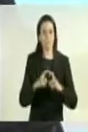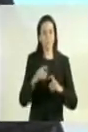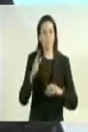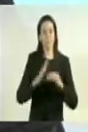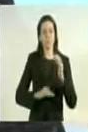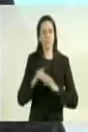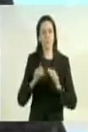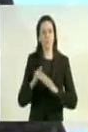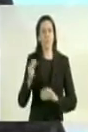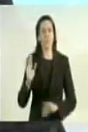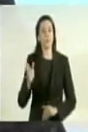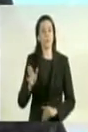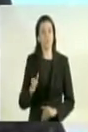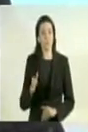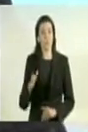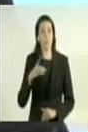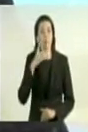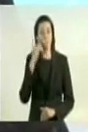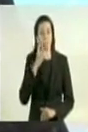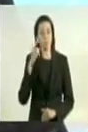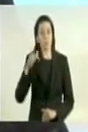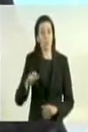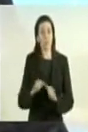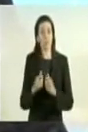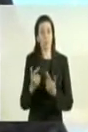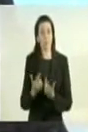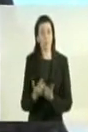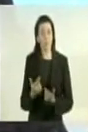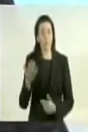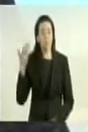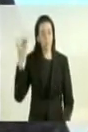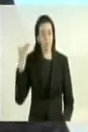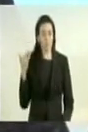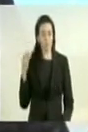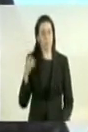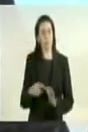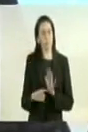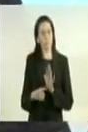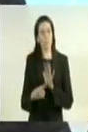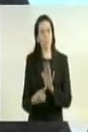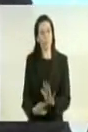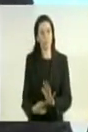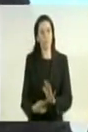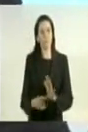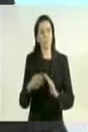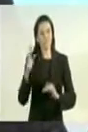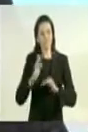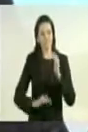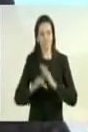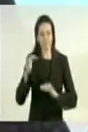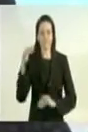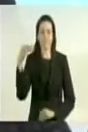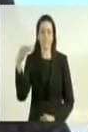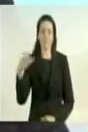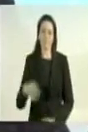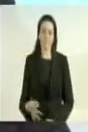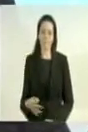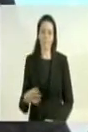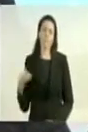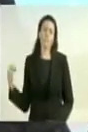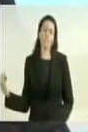inclusive, que demonstrou a competência. E o que é mais importante, que quando